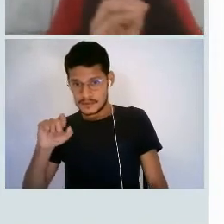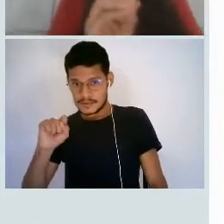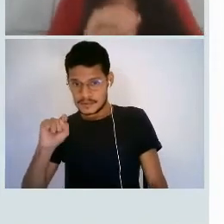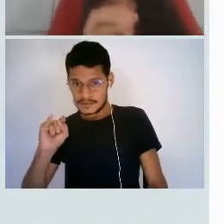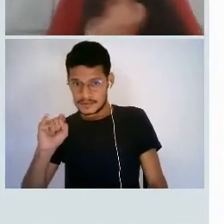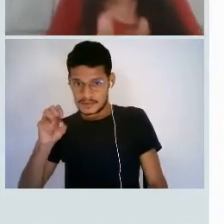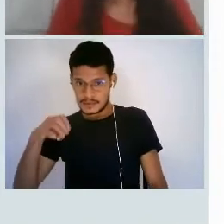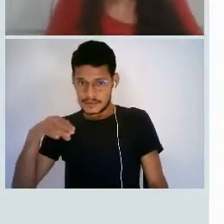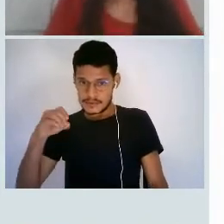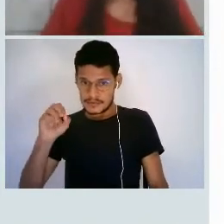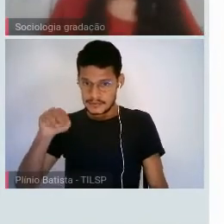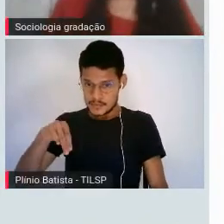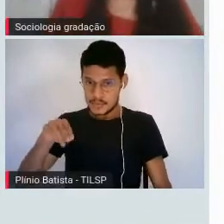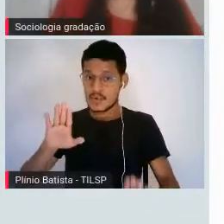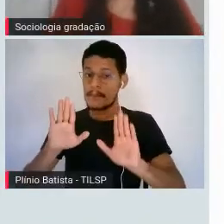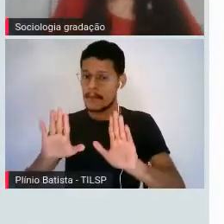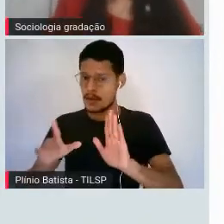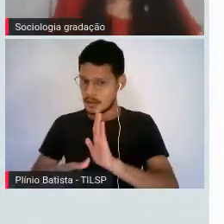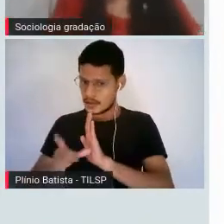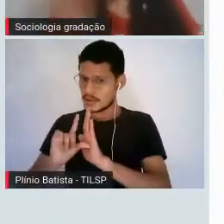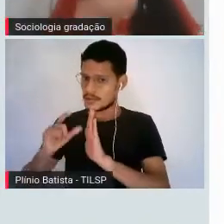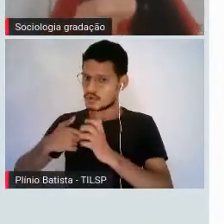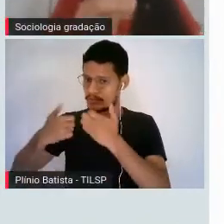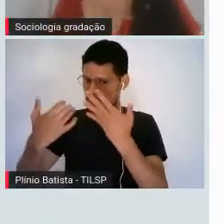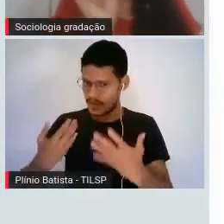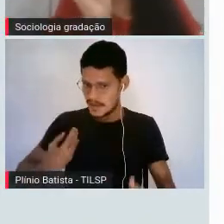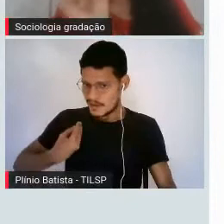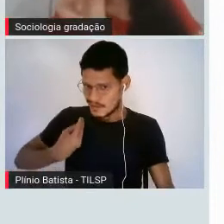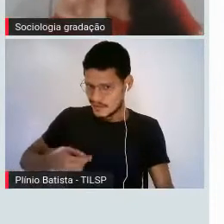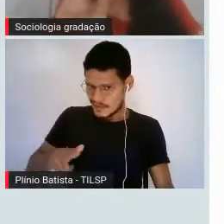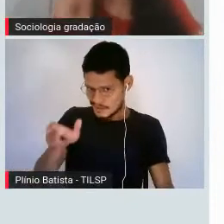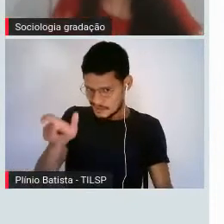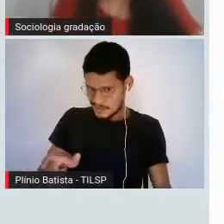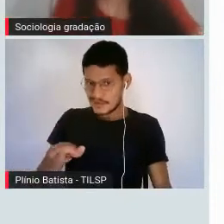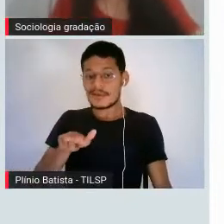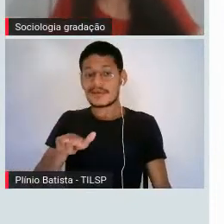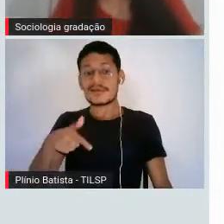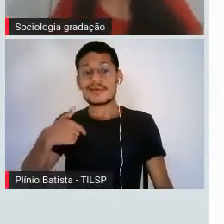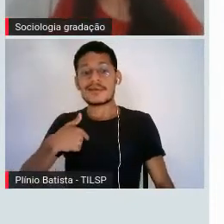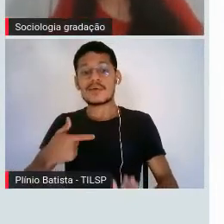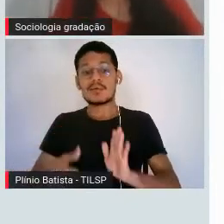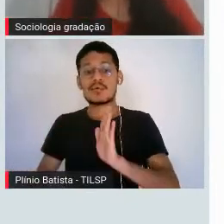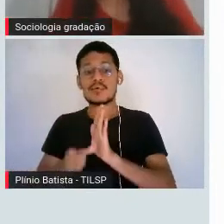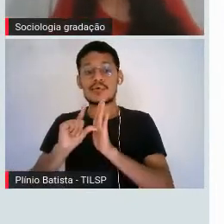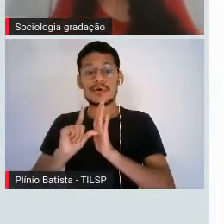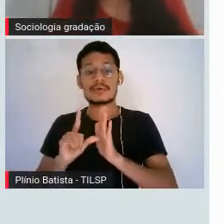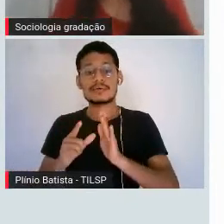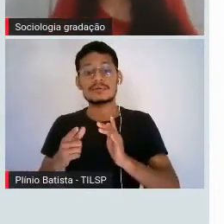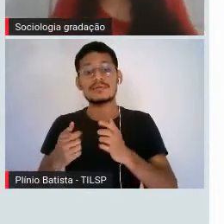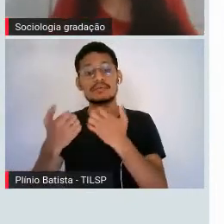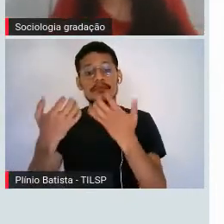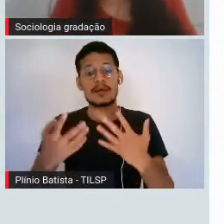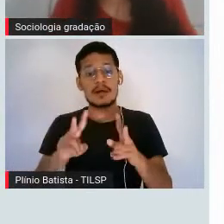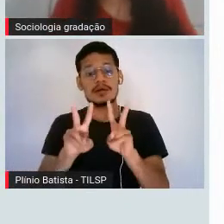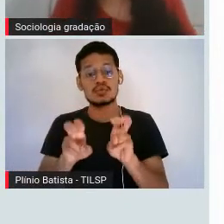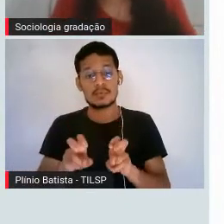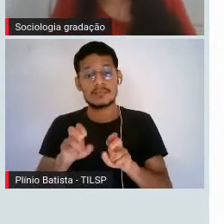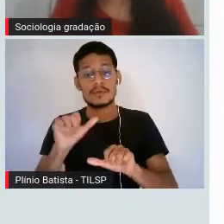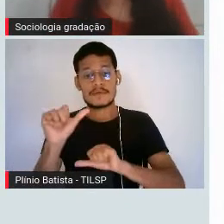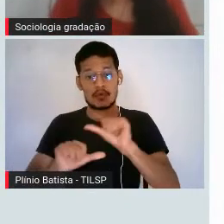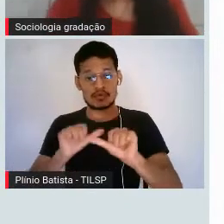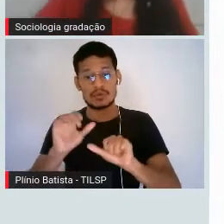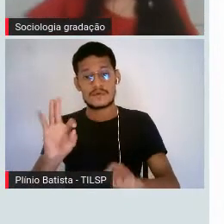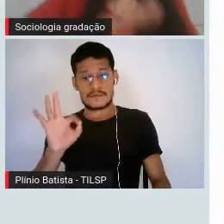eu chegar aqui em Saint-Simon, eu só vou retornar um pouquinho à questão da Revolução